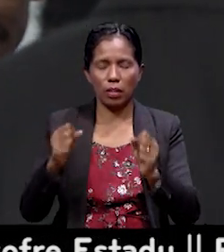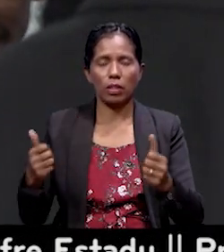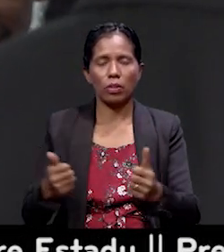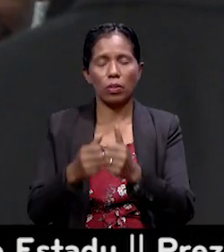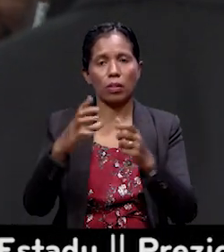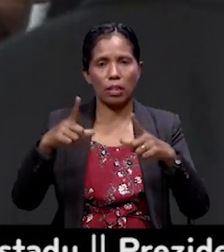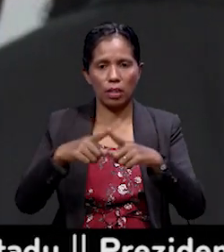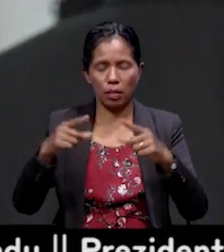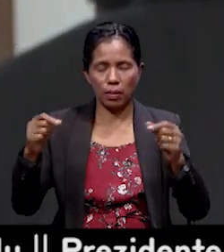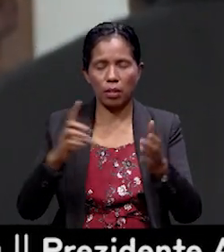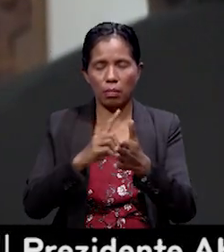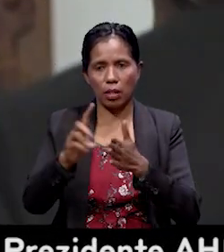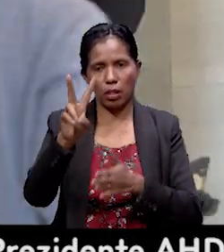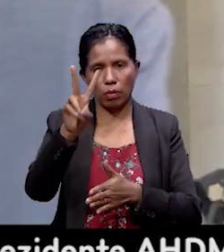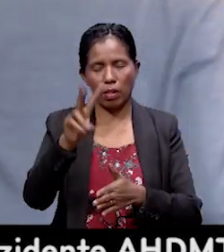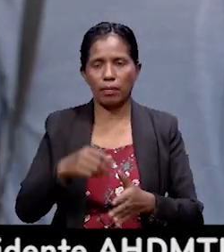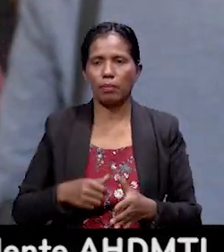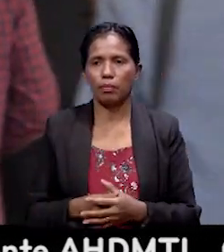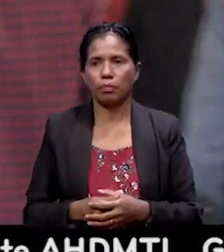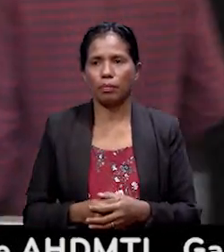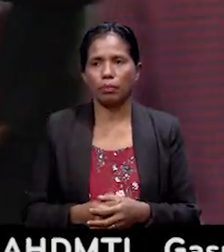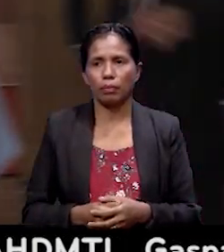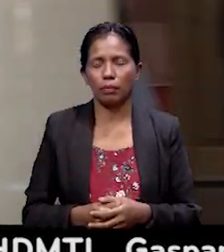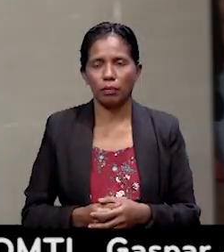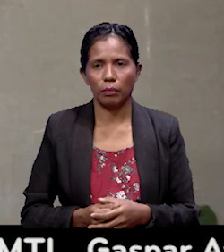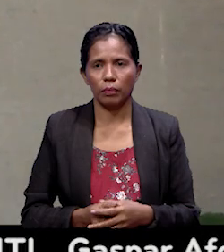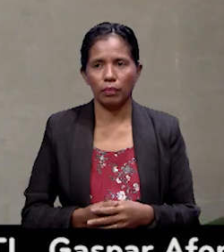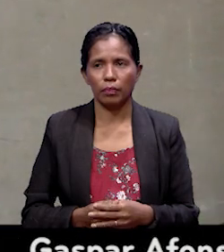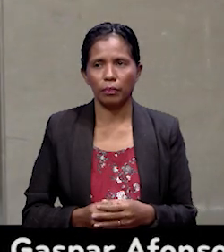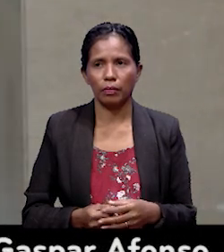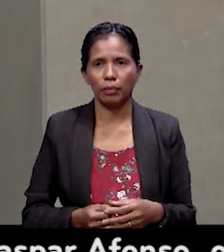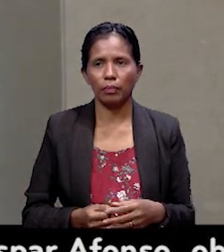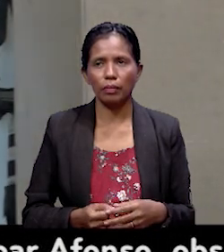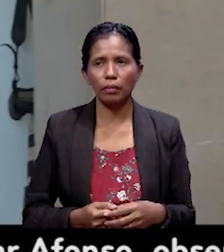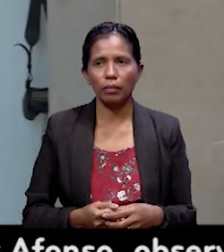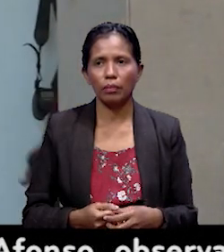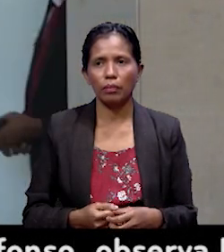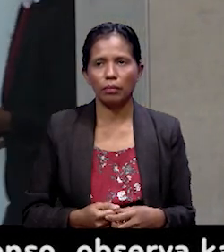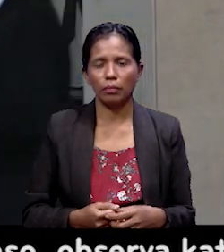Tóquio semana ruaresing. Fátima Pereira, Eliu Gaio, GMN.